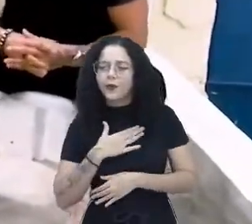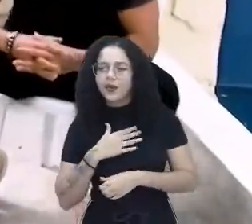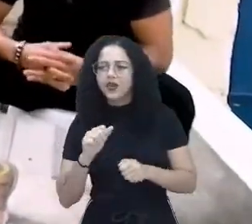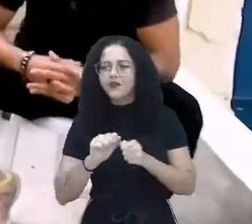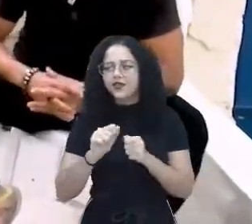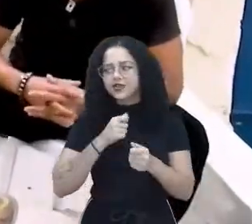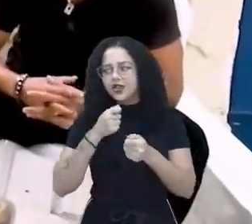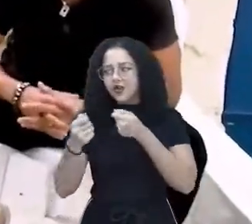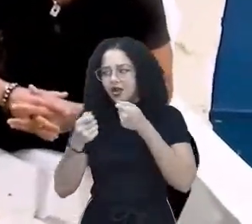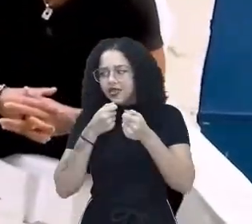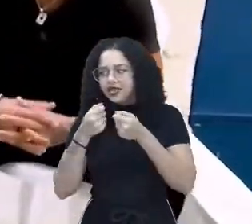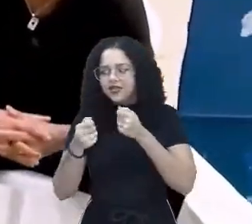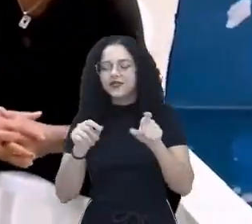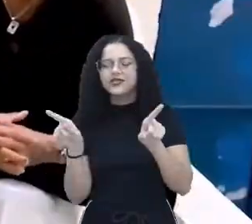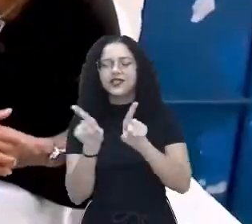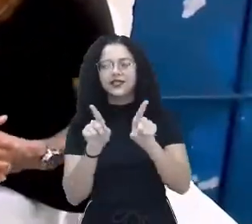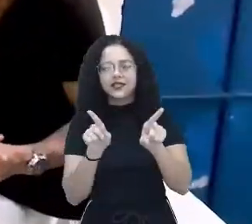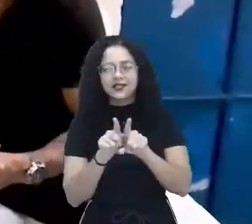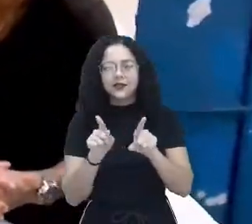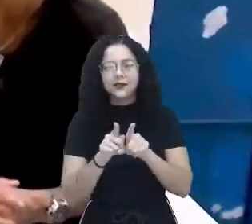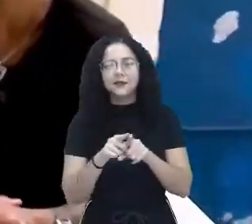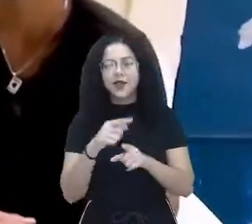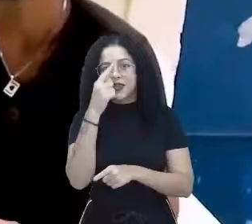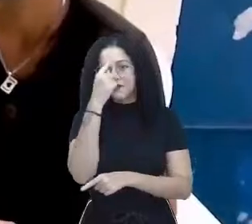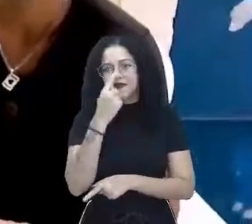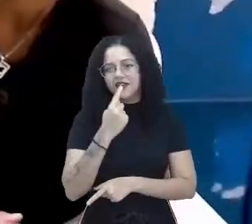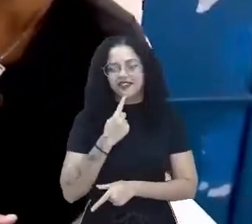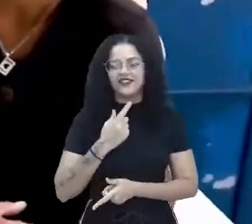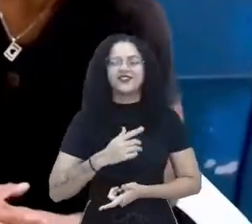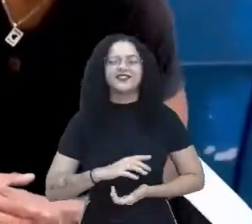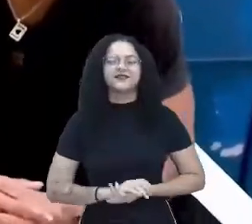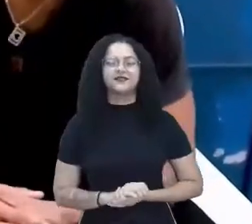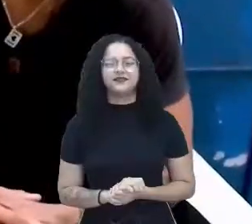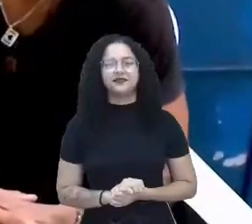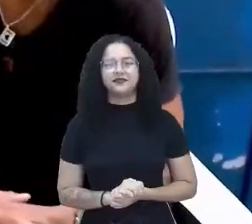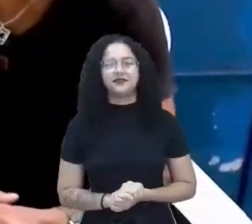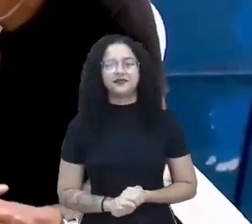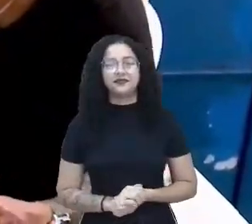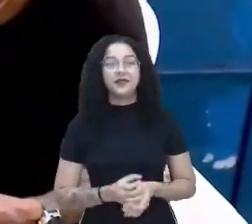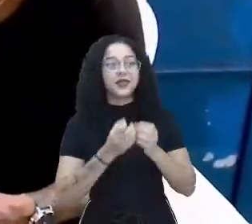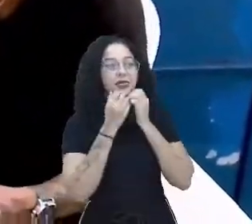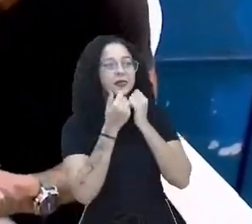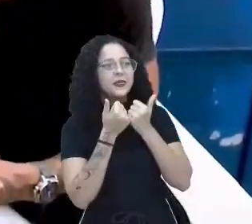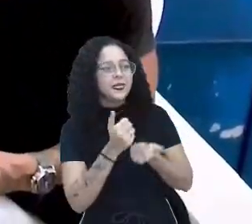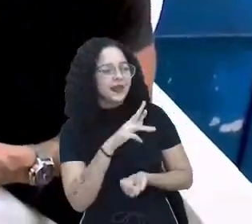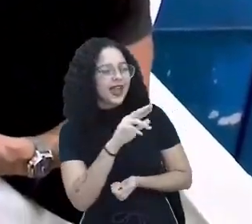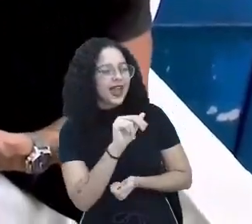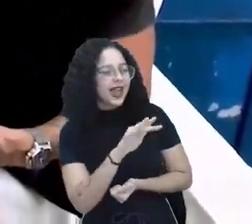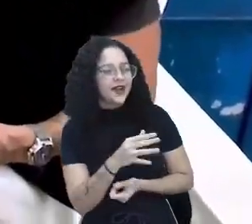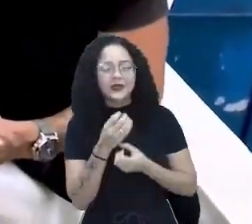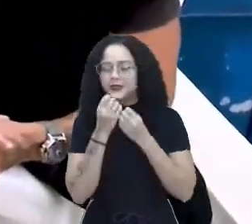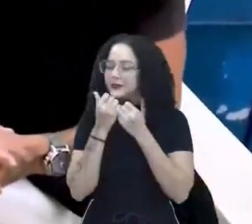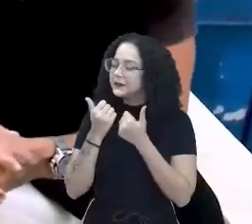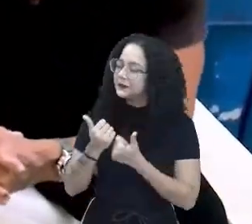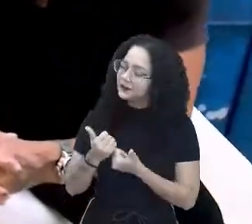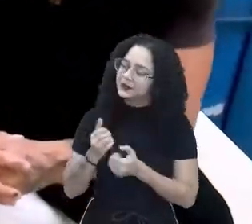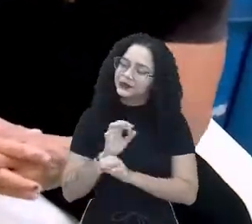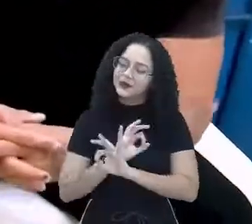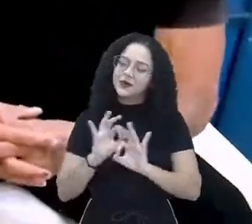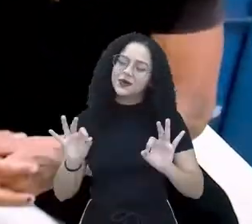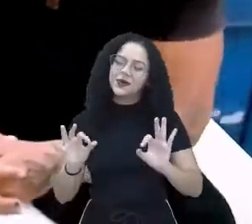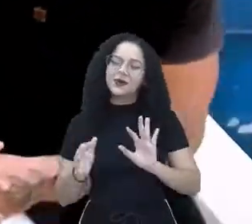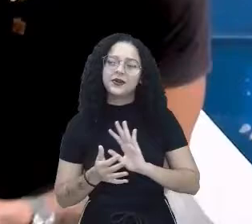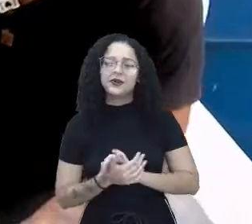uma entrevista e também um perfil. Tudo bem, Rafa? Como é que você está? Ótimo,